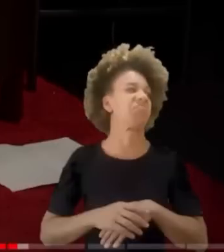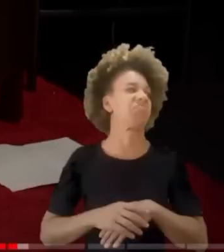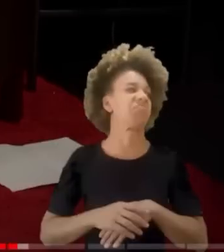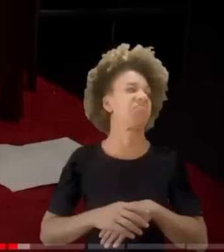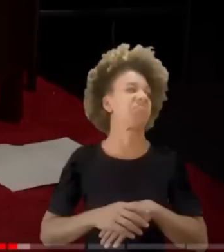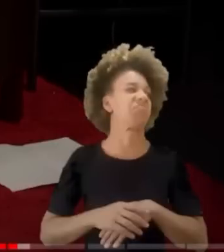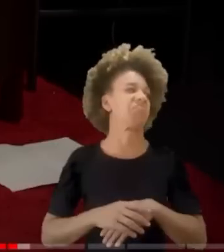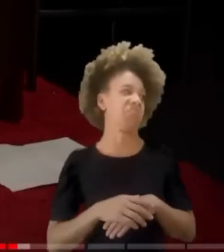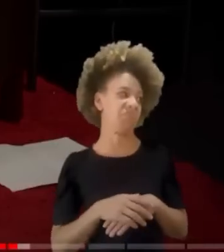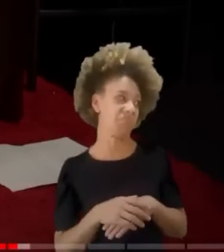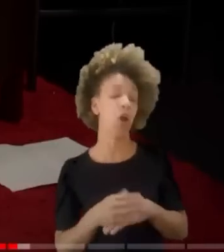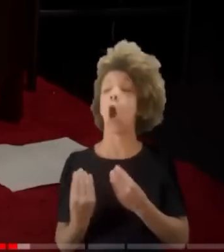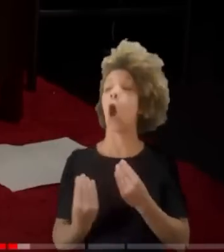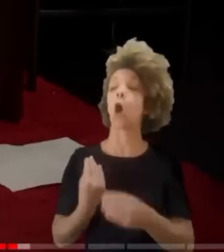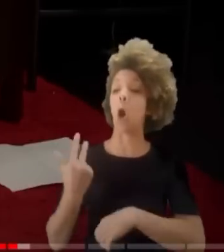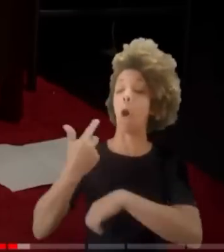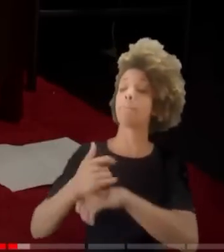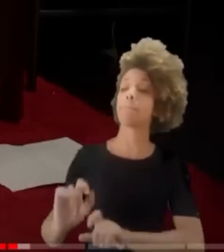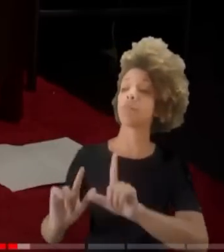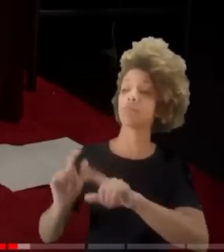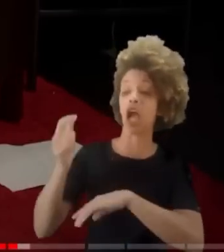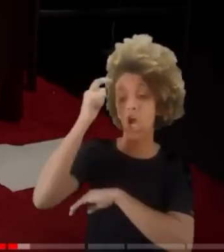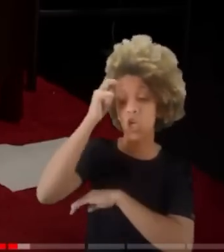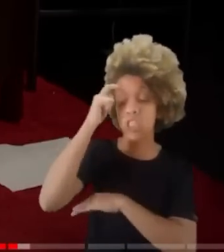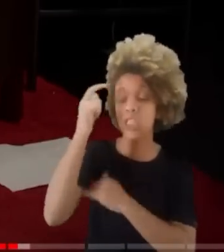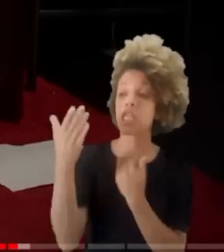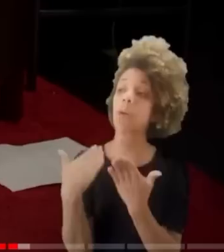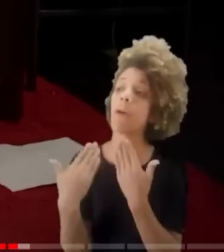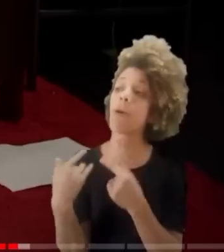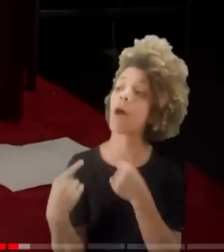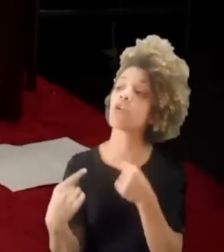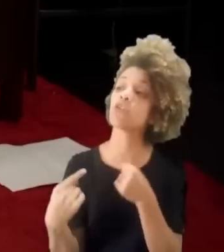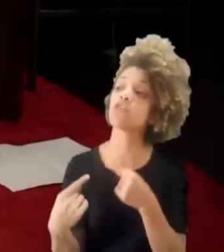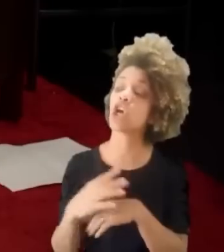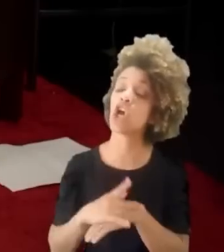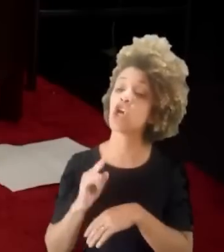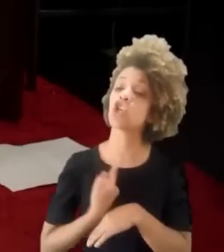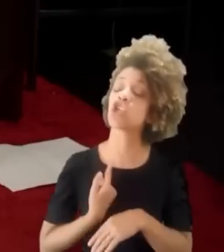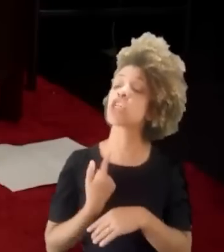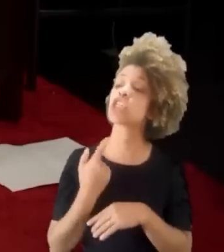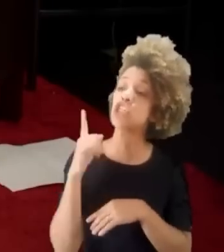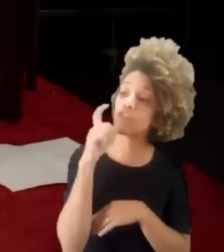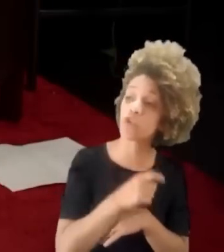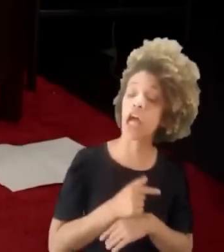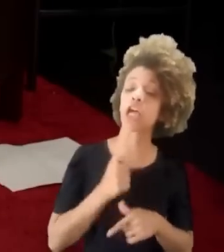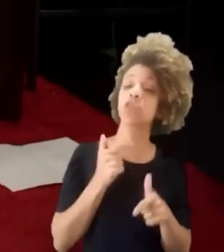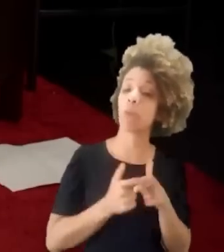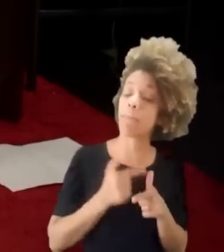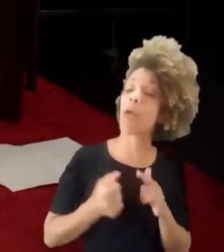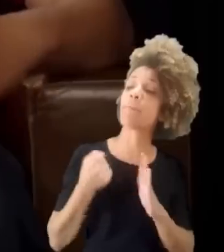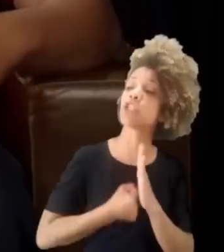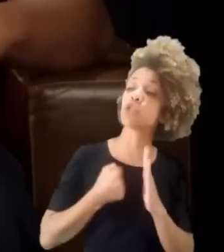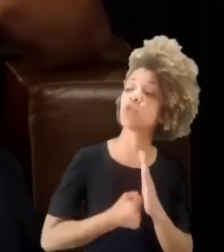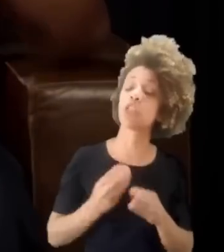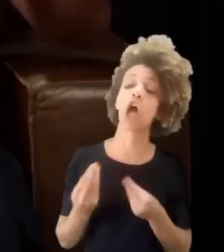pensei entendeu miserável com a consciência que a ideia política com as nossas ideias de baixo de luta como que nós aparece no